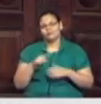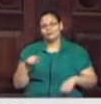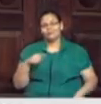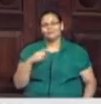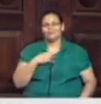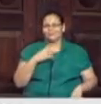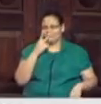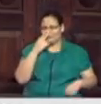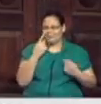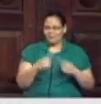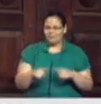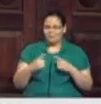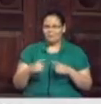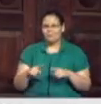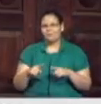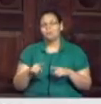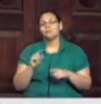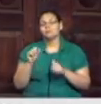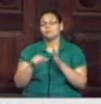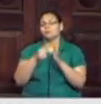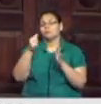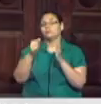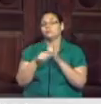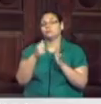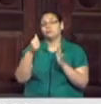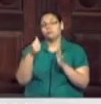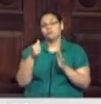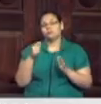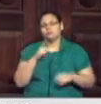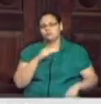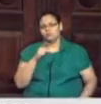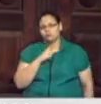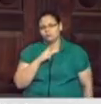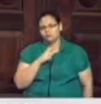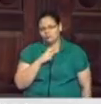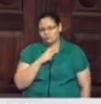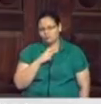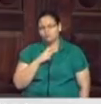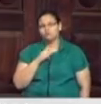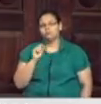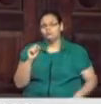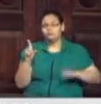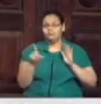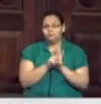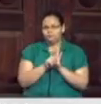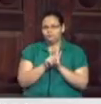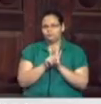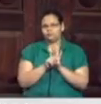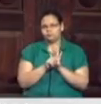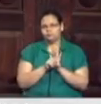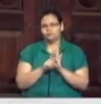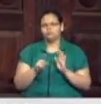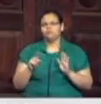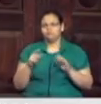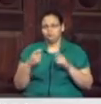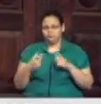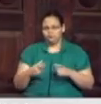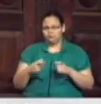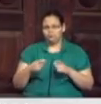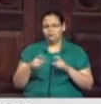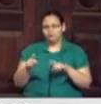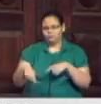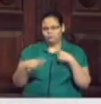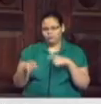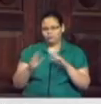sob ameaça, que, primeiro, há um dispositivo legal em vigor que diz que o fechamento de escolas rurais não pode acontecer sem